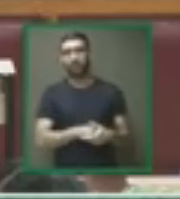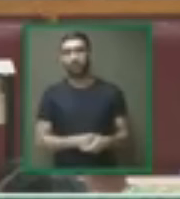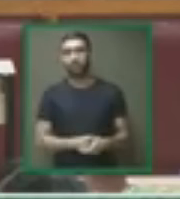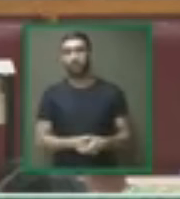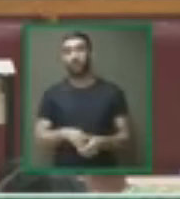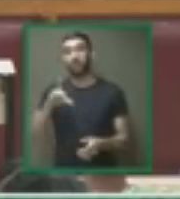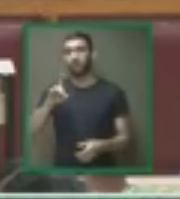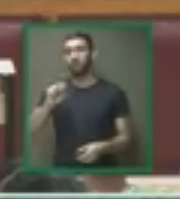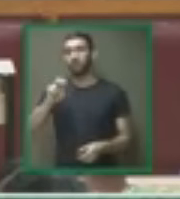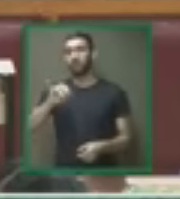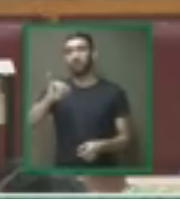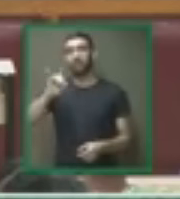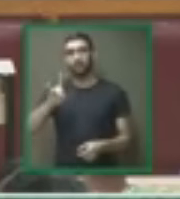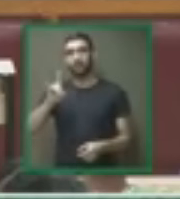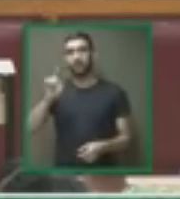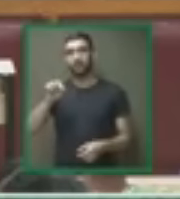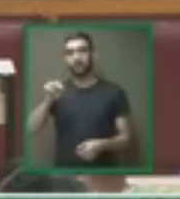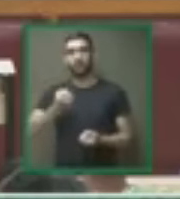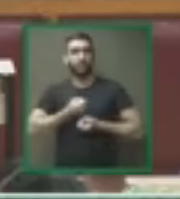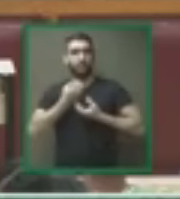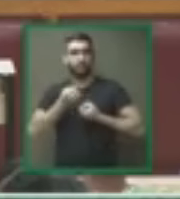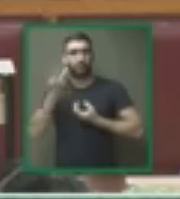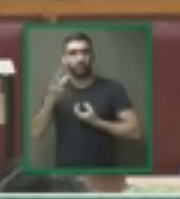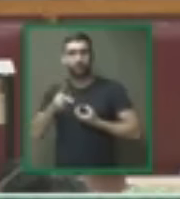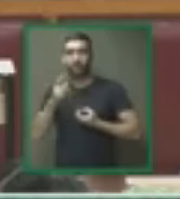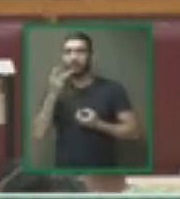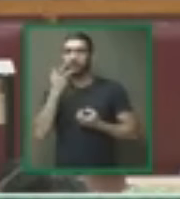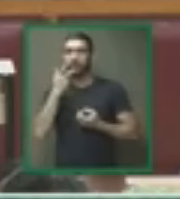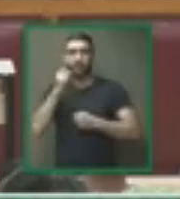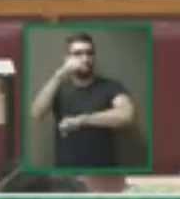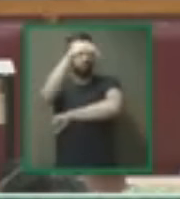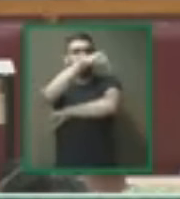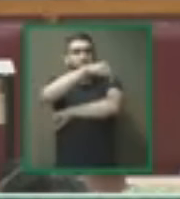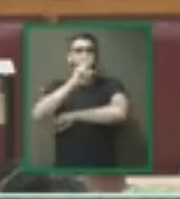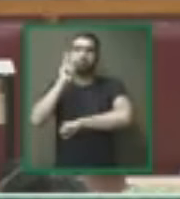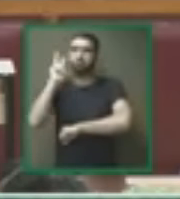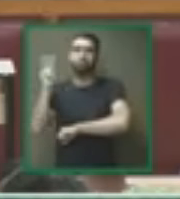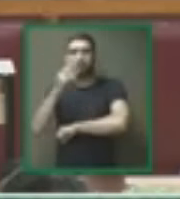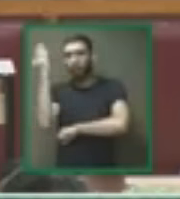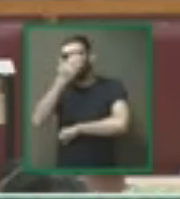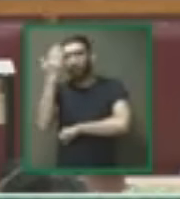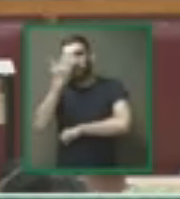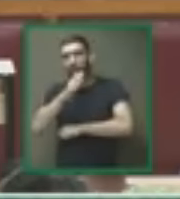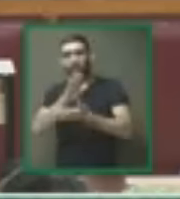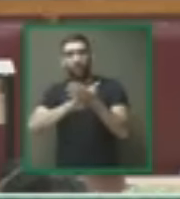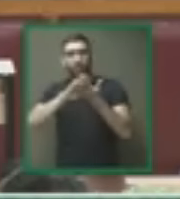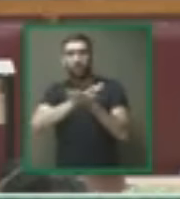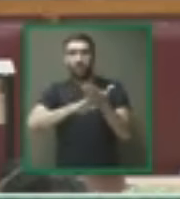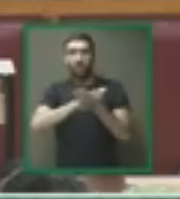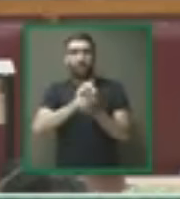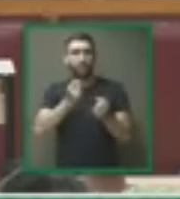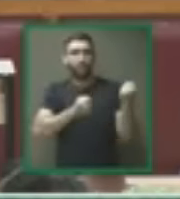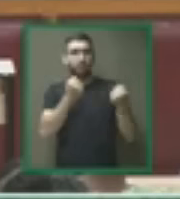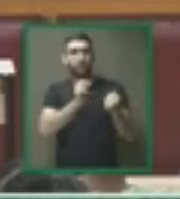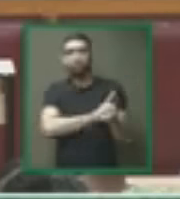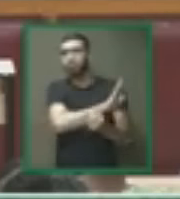O David, no depoimento dele, ele diz que ele estava na esquina, que ele não viu nada, tá. Que era uma rua escura, que o carro saiu de uma